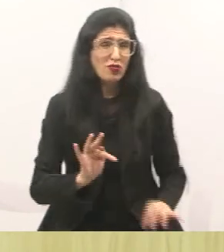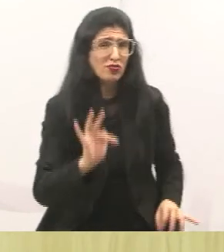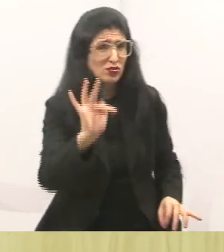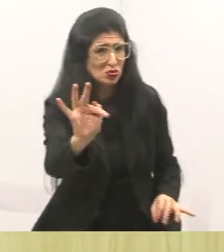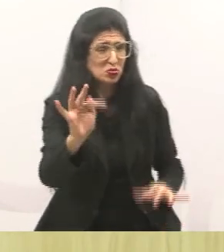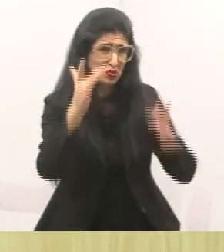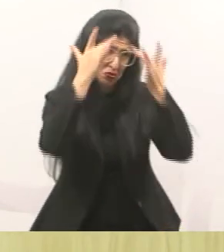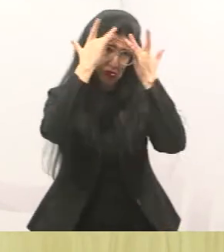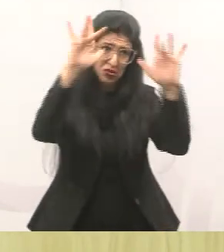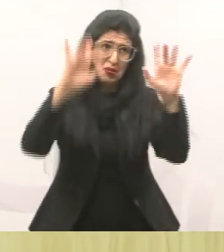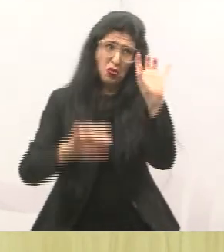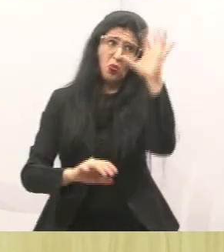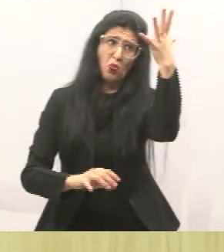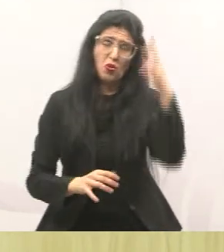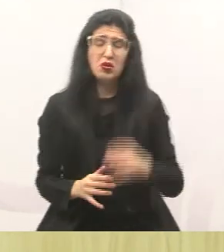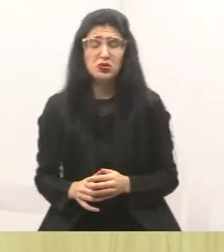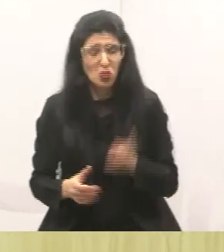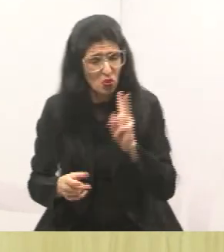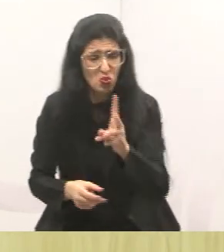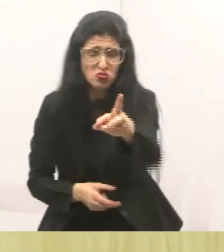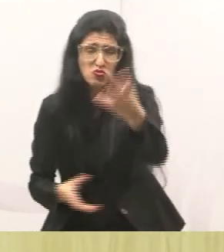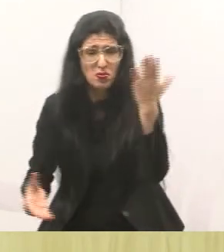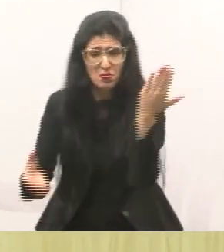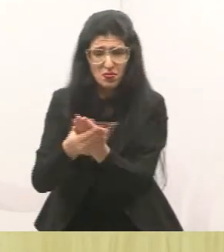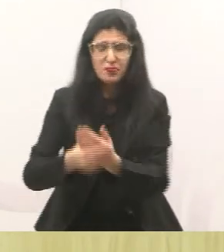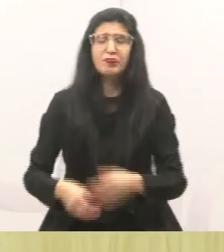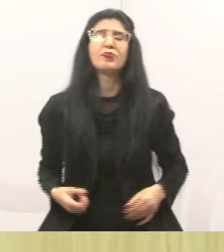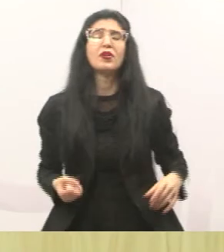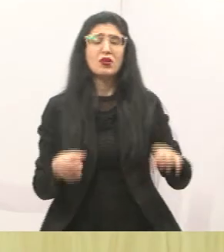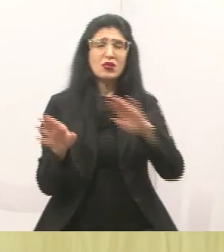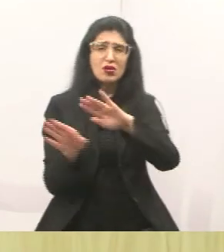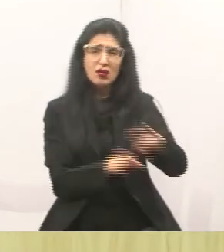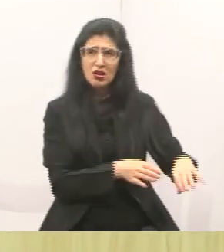da quarentena, como férias, licença-prêmio e o artigo